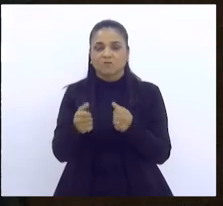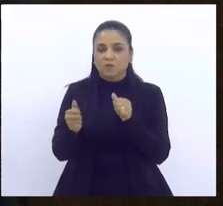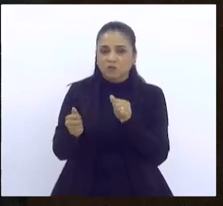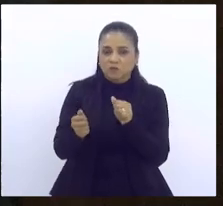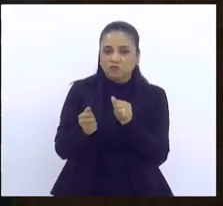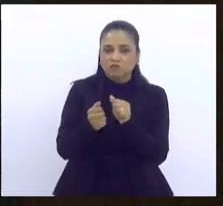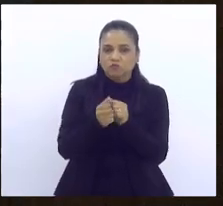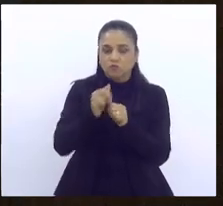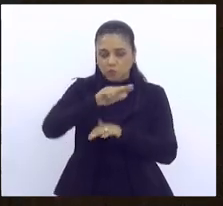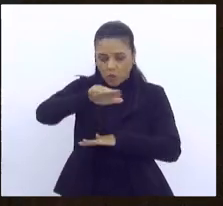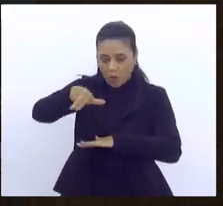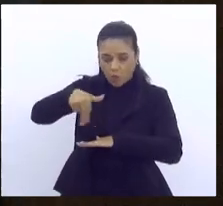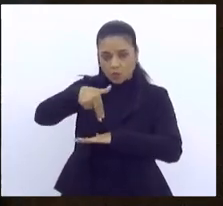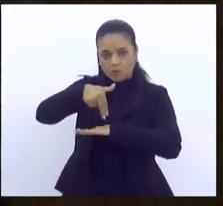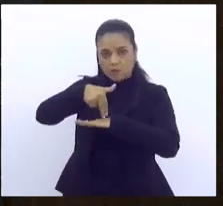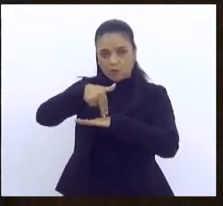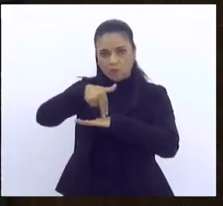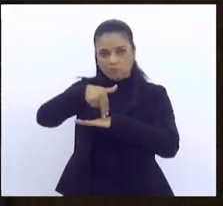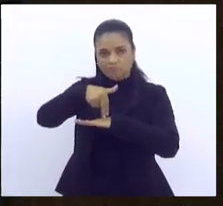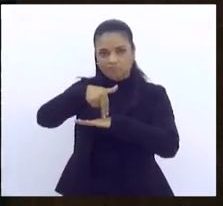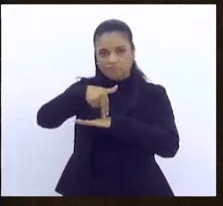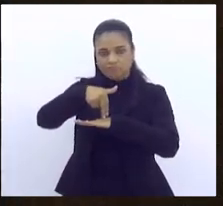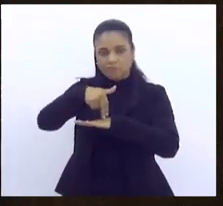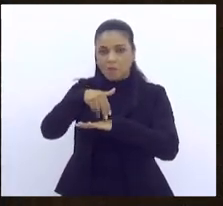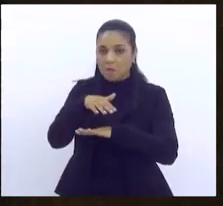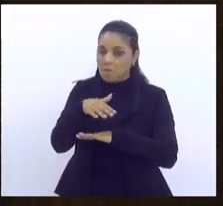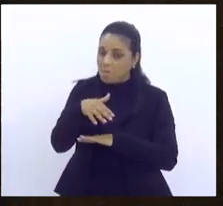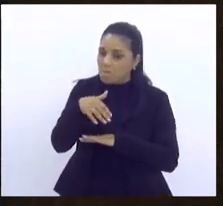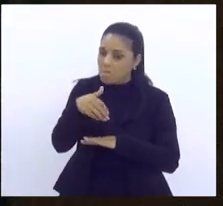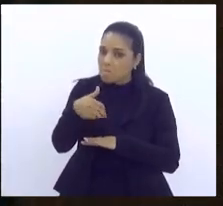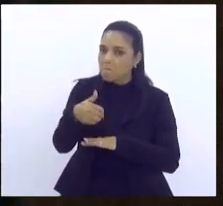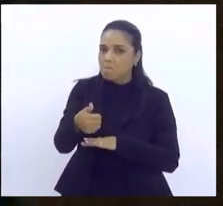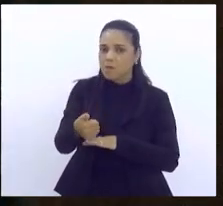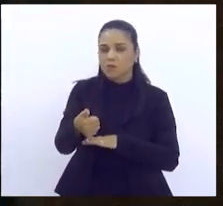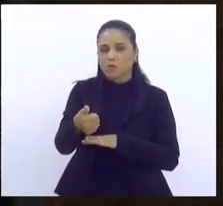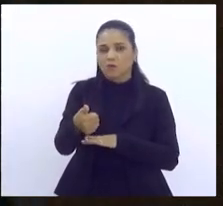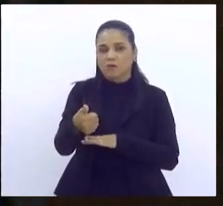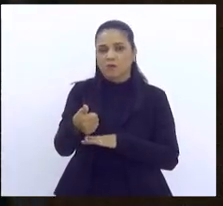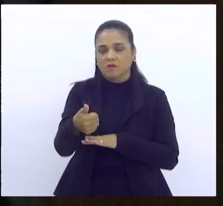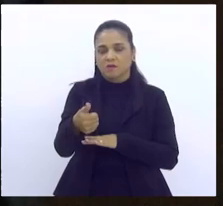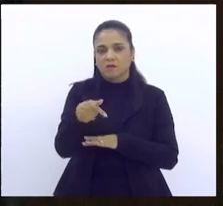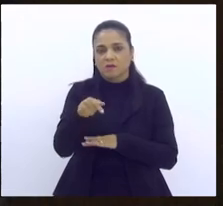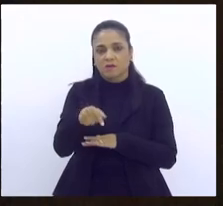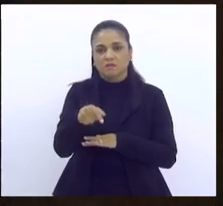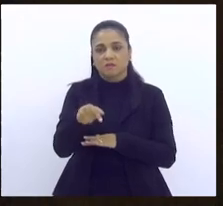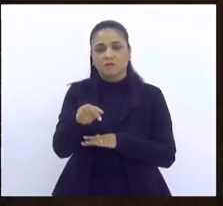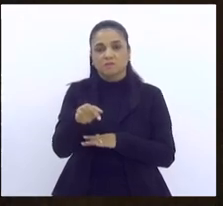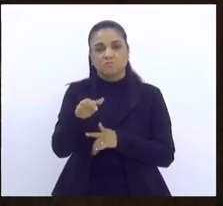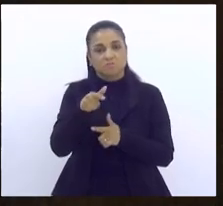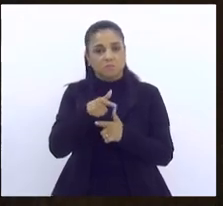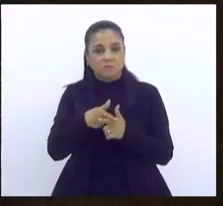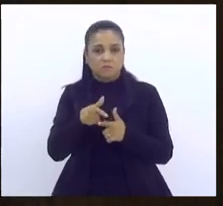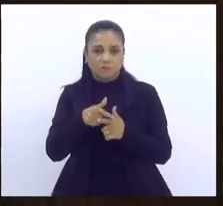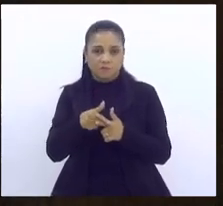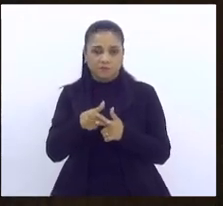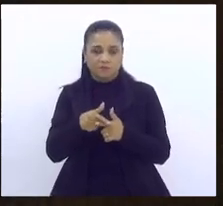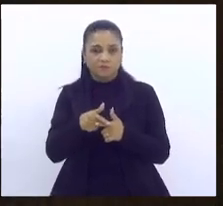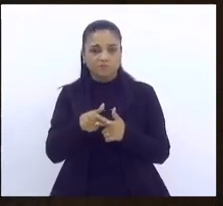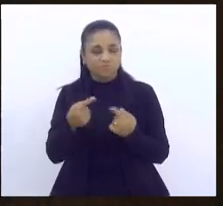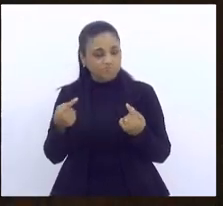à União, para tentar minorar essa grande contradição. Volto a dizer,